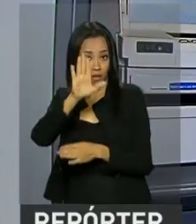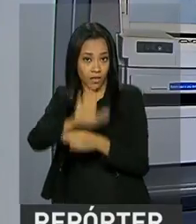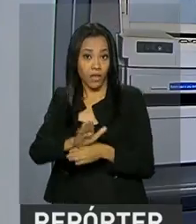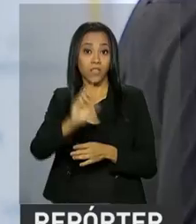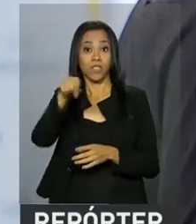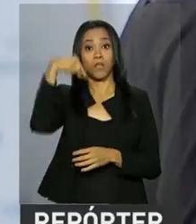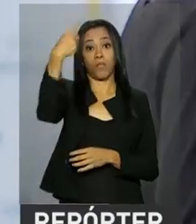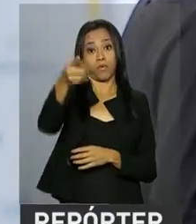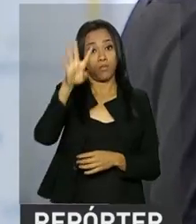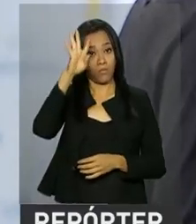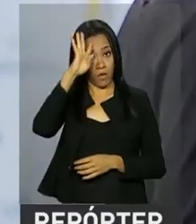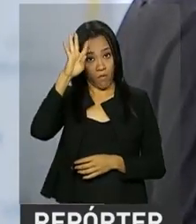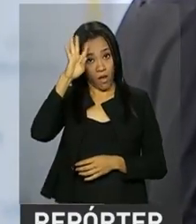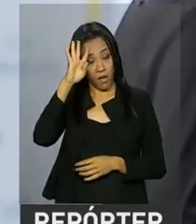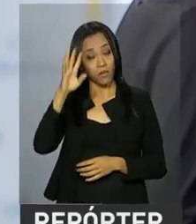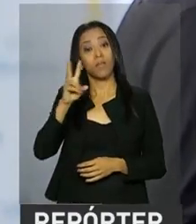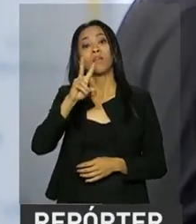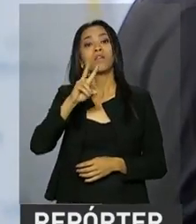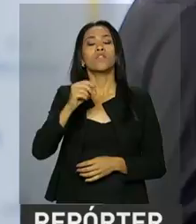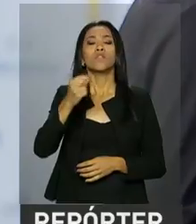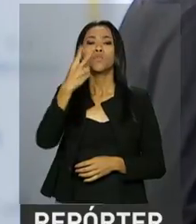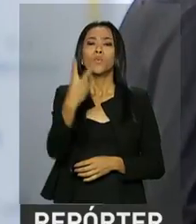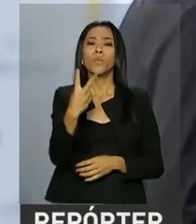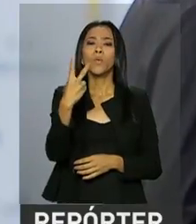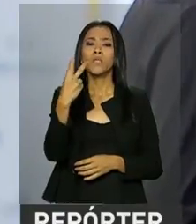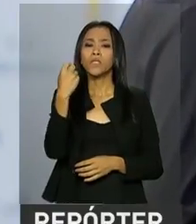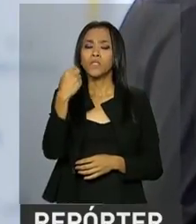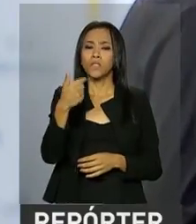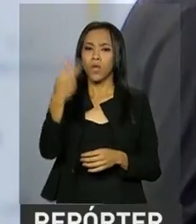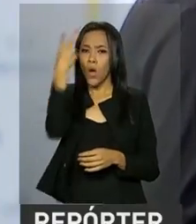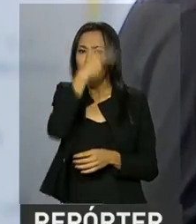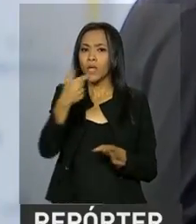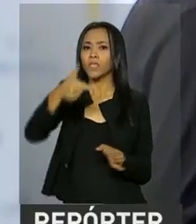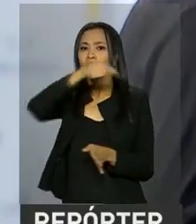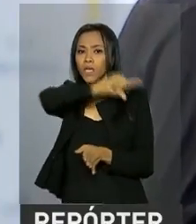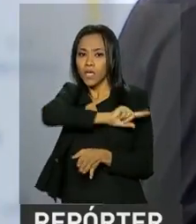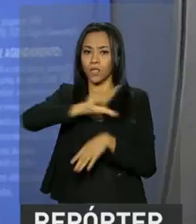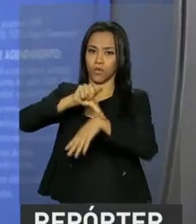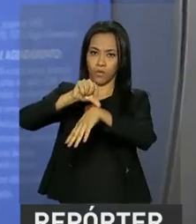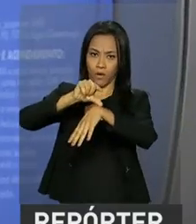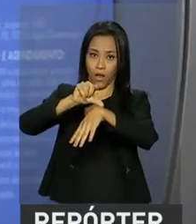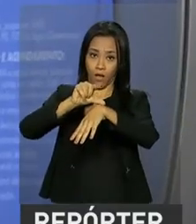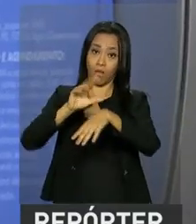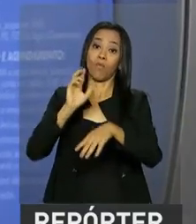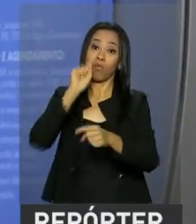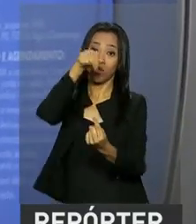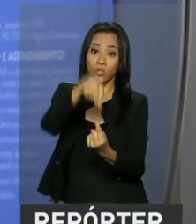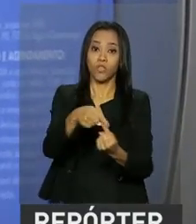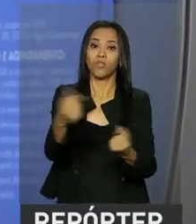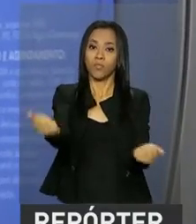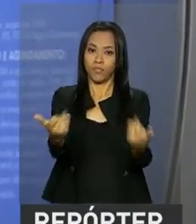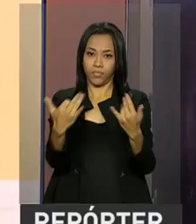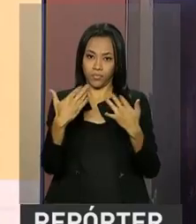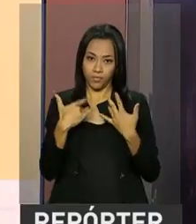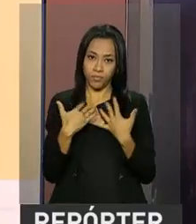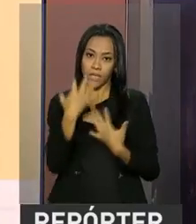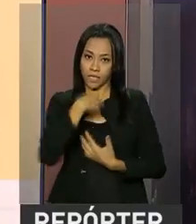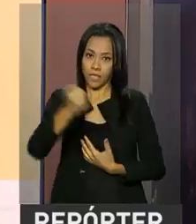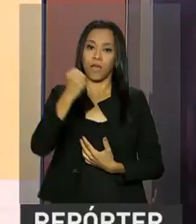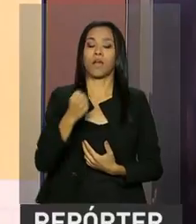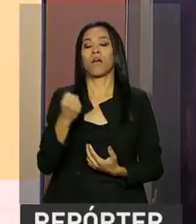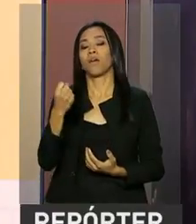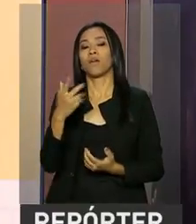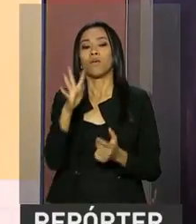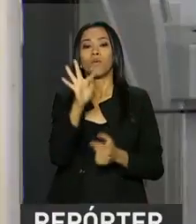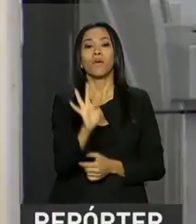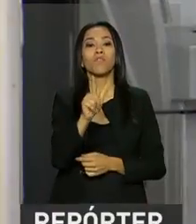as agências vão funcionar duas horas mais cedo para atender esses trabalhadores podem retirar o fgts nativo